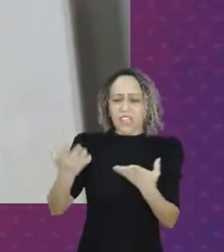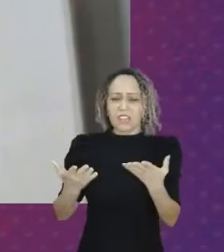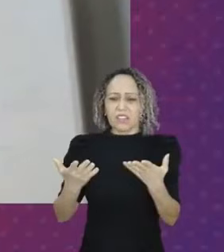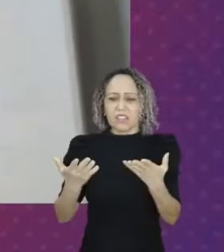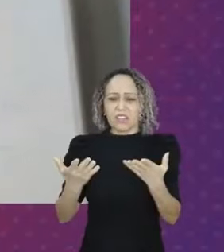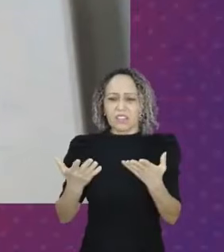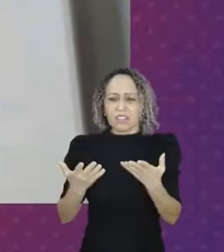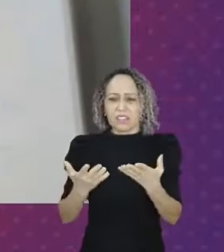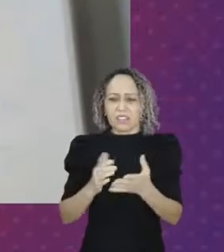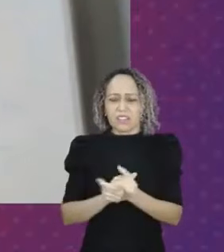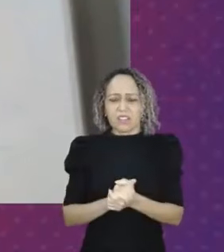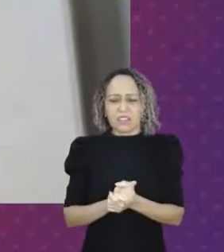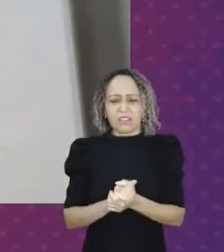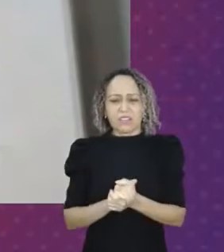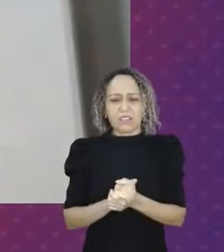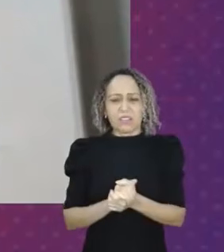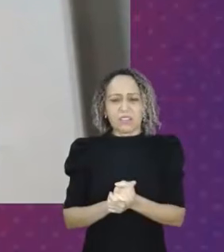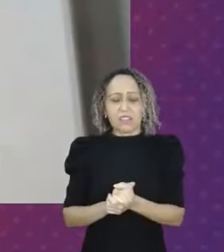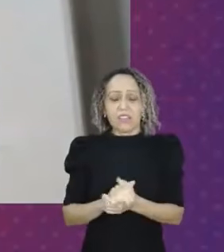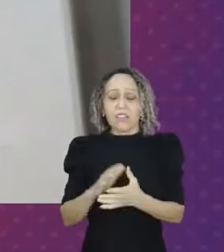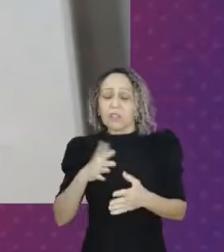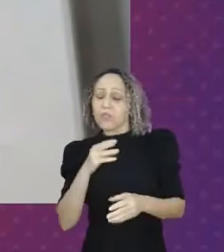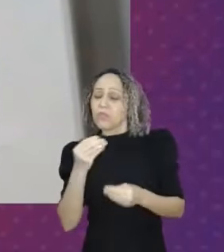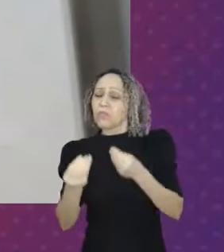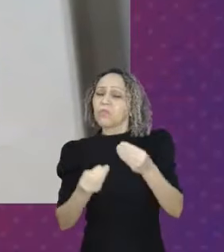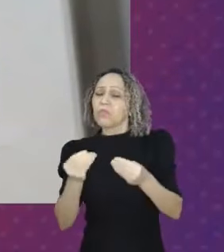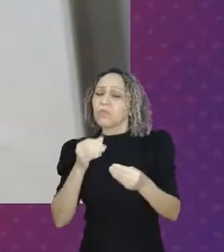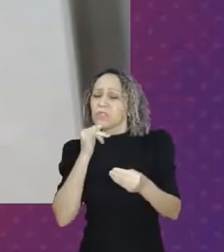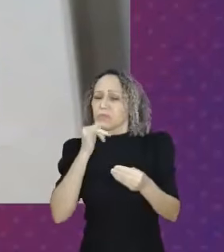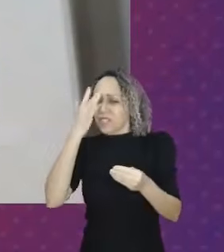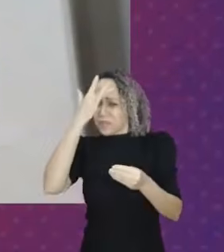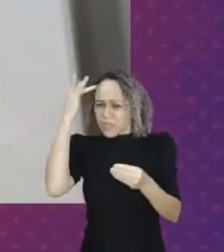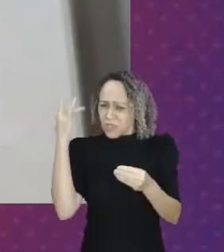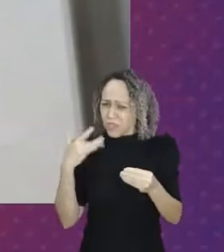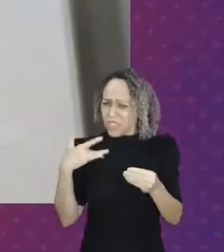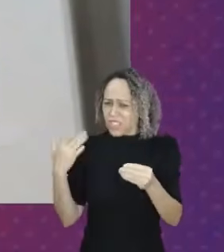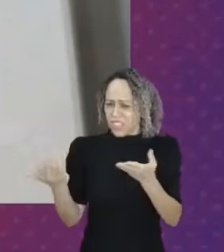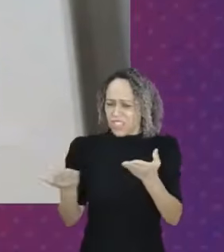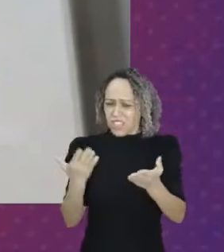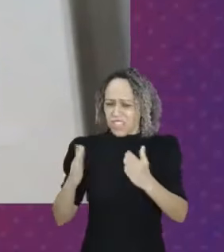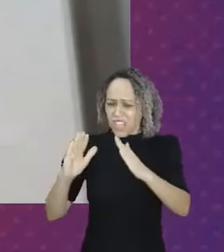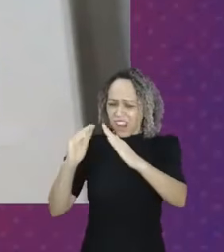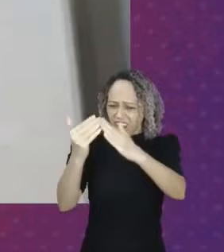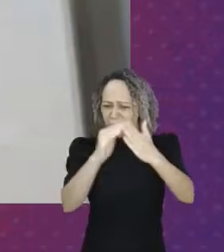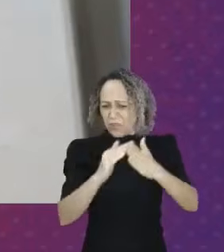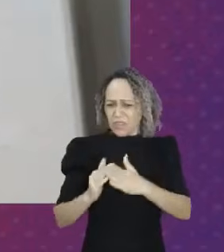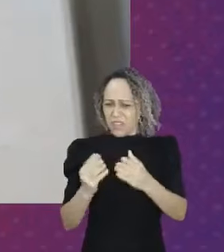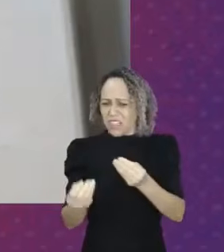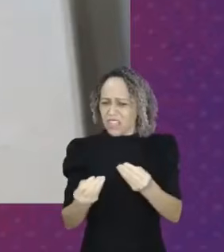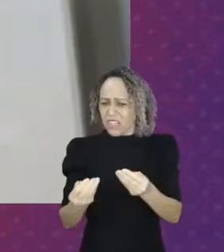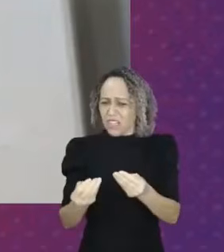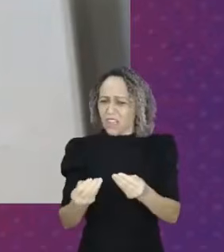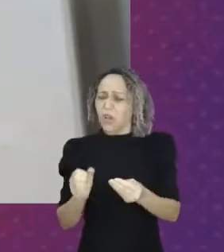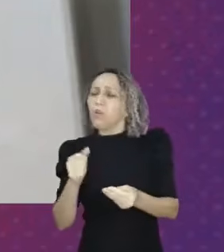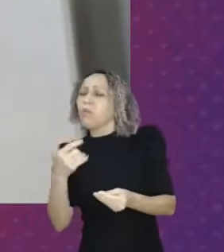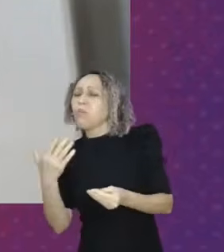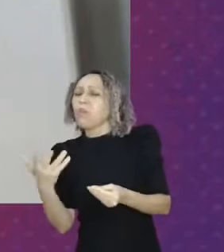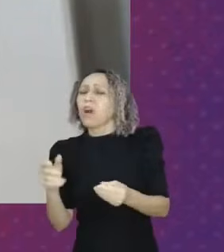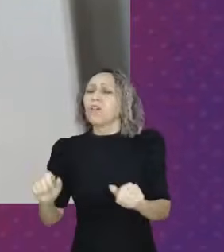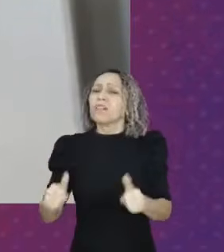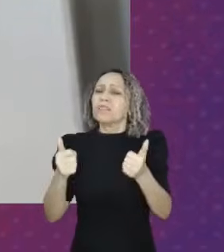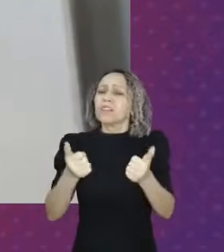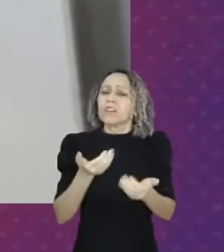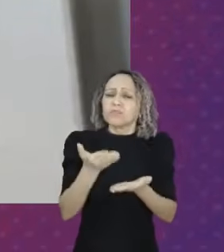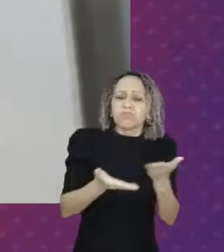e meninas negras da periferia, que estão lá matriculados nas escolas, dadas as condições de permanência, de atendimento. Então, são